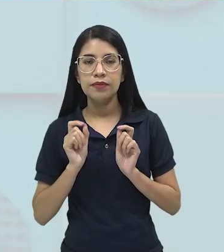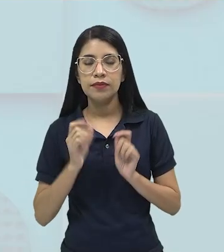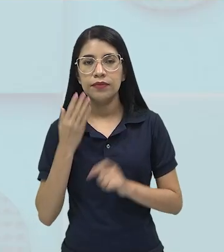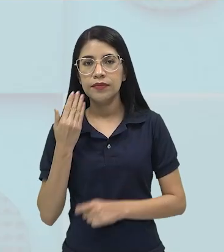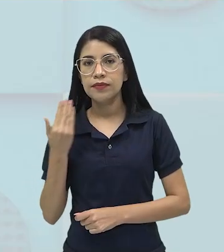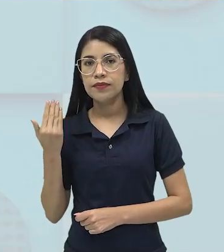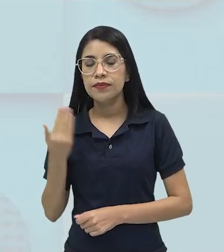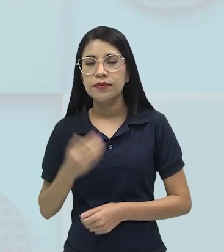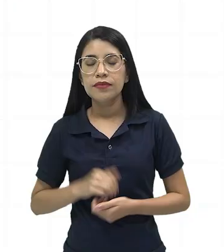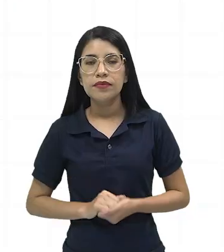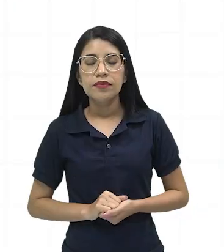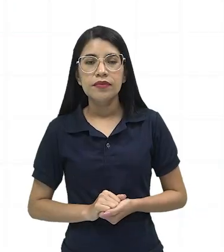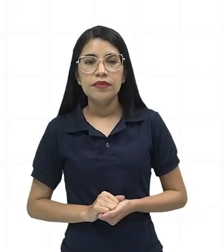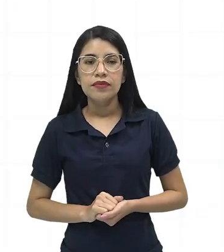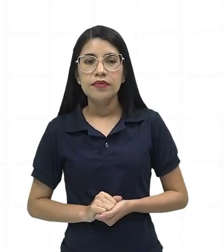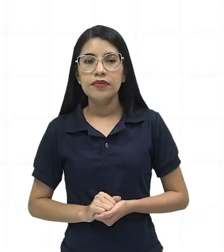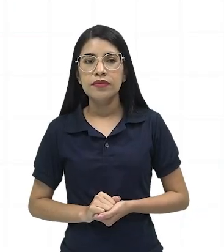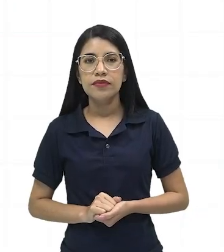hoje?